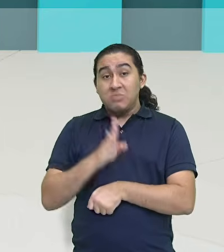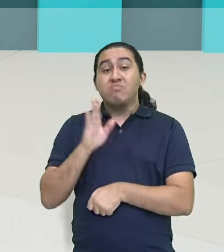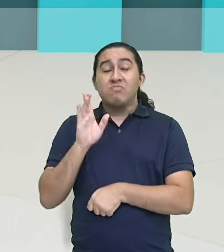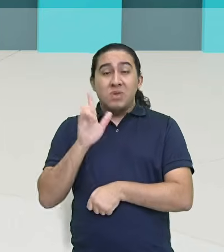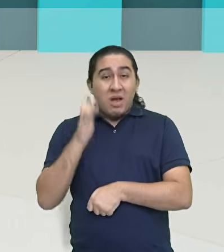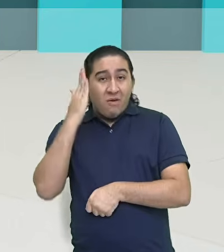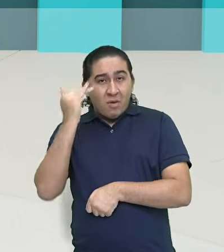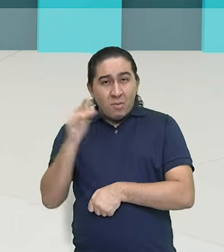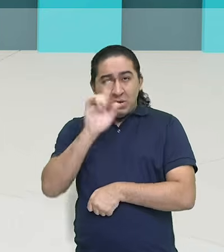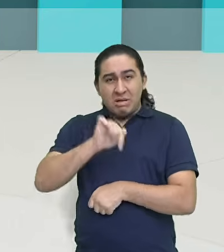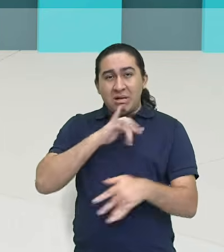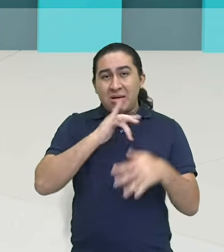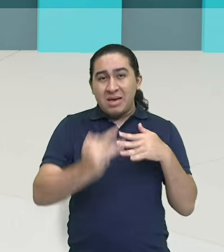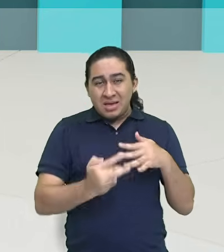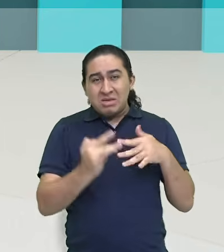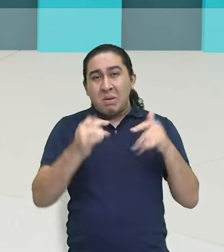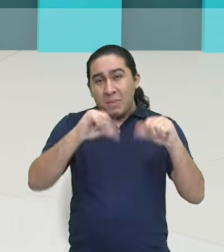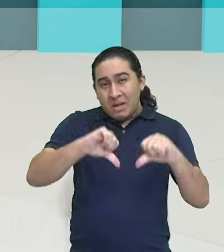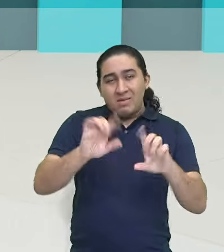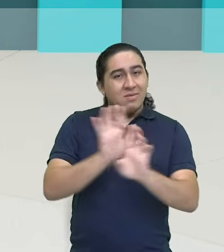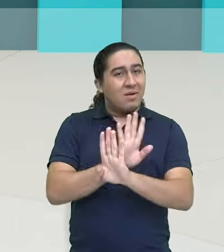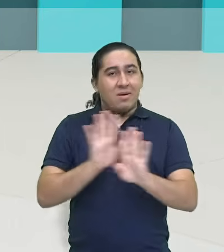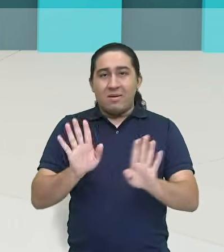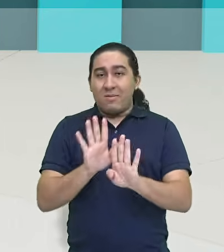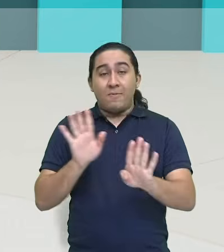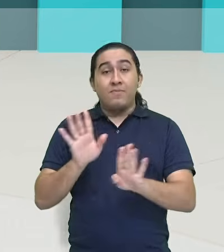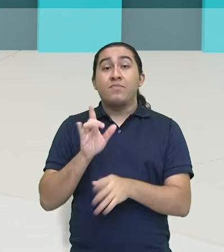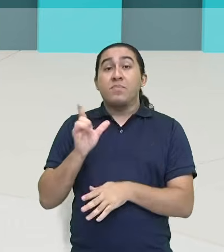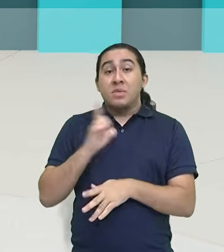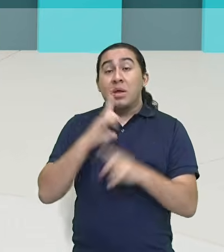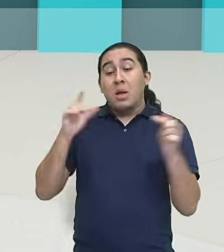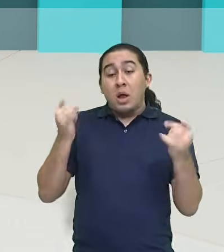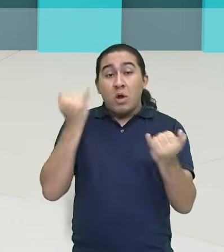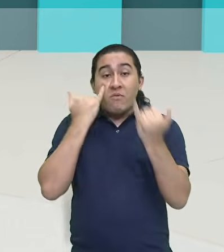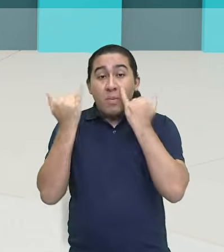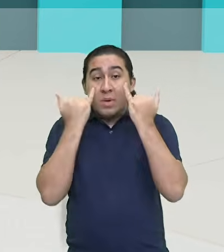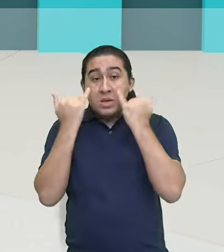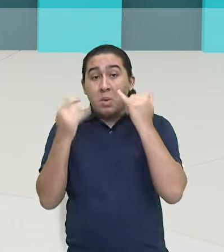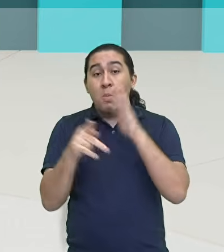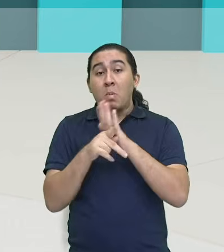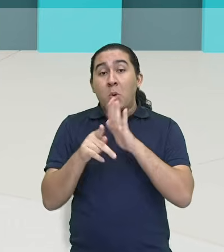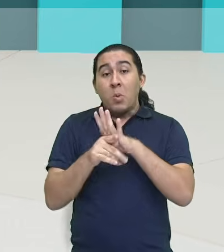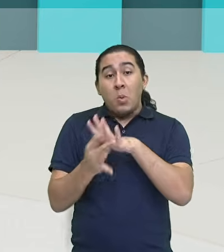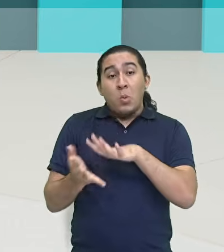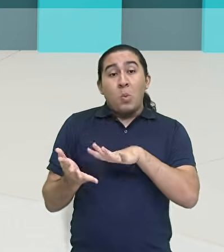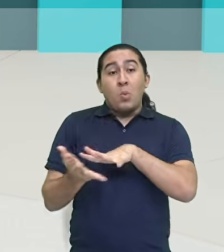social não é baixa. De acordo com o Banco Internacional de Dados,